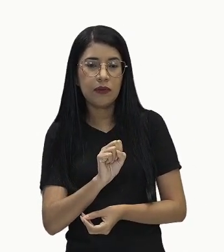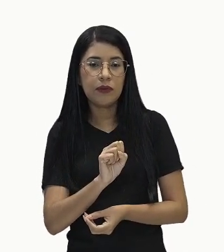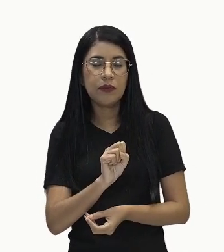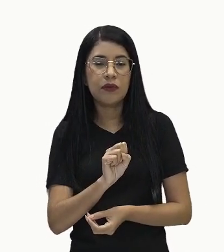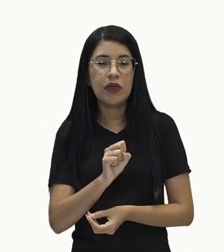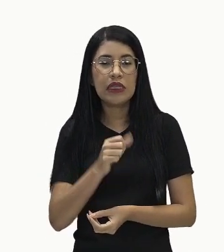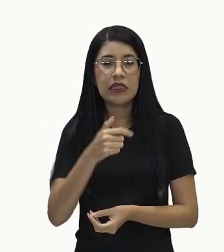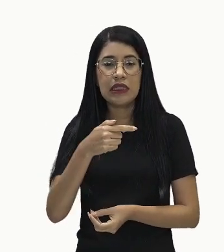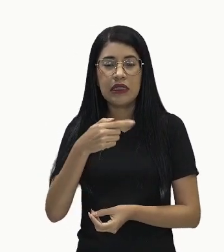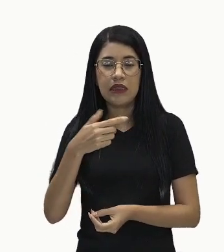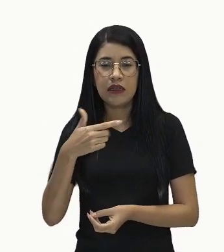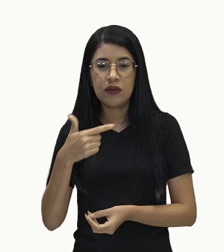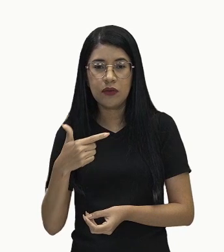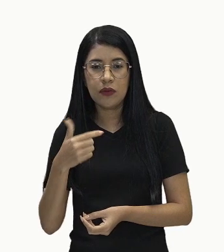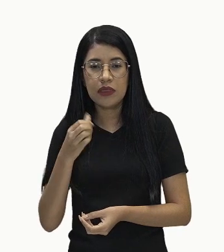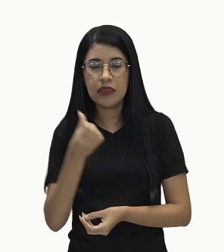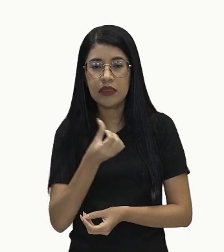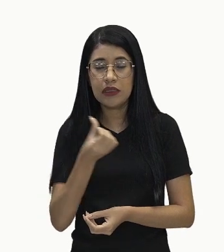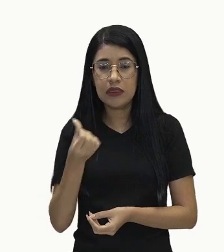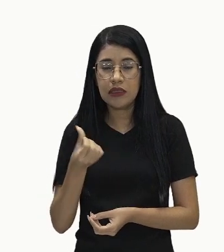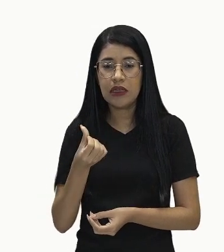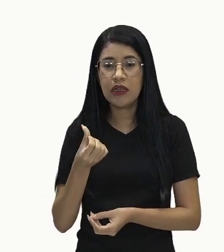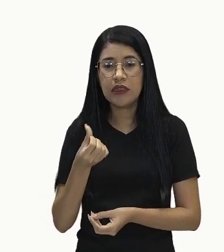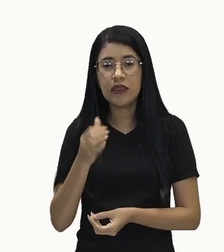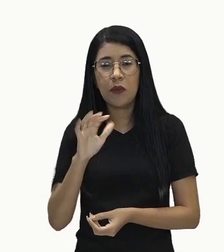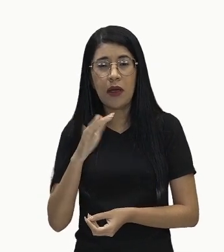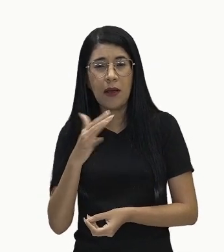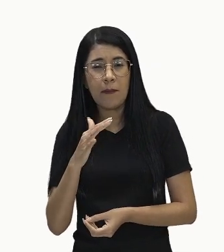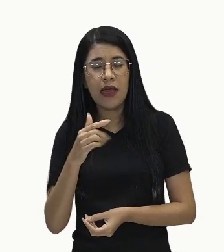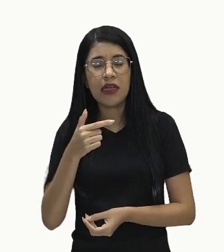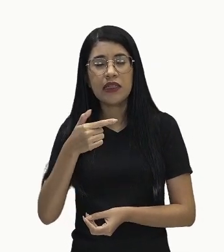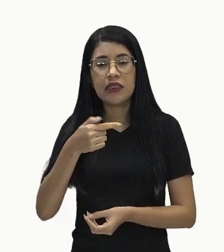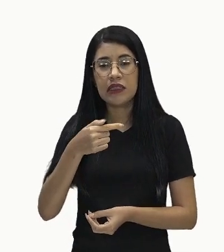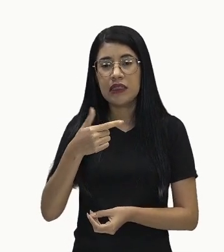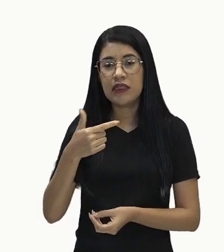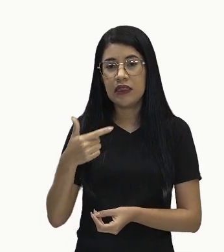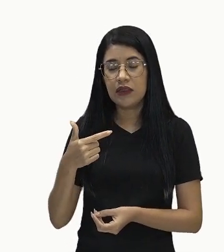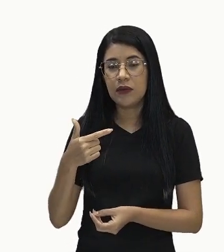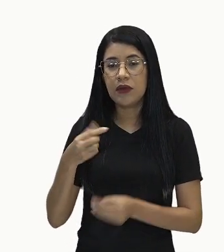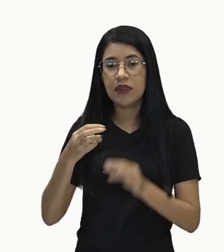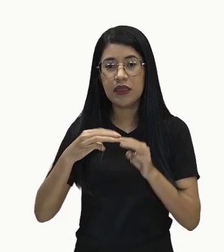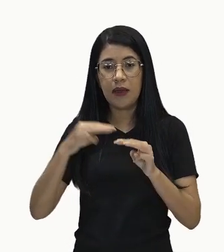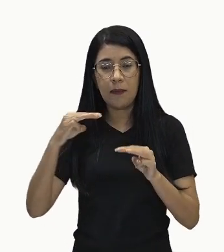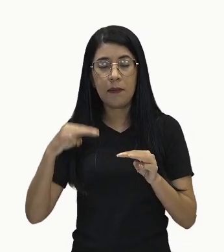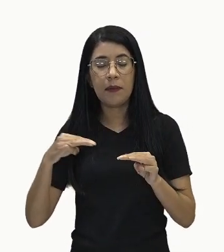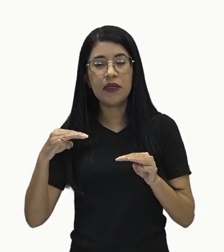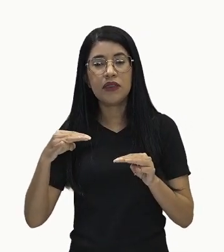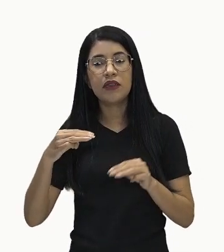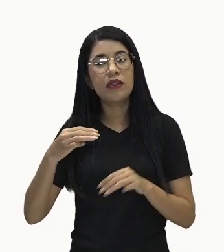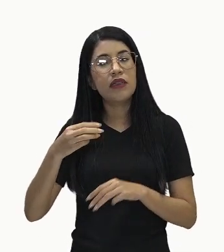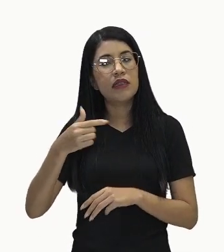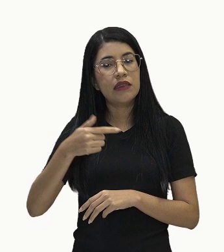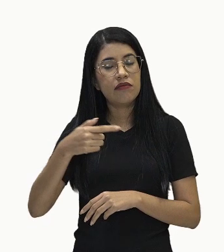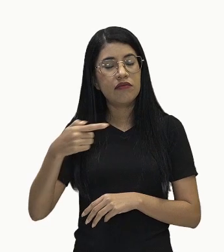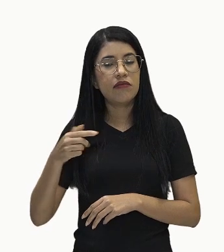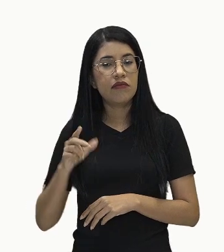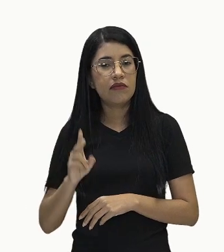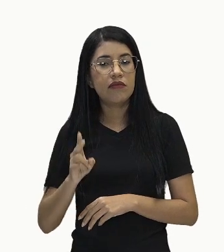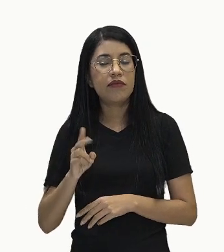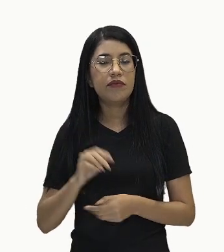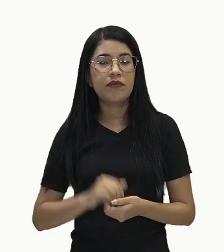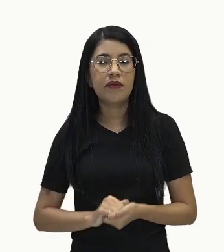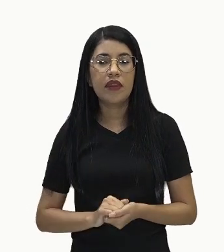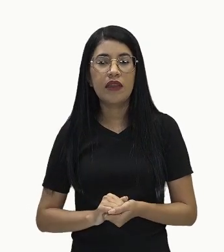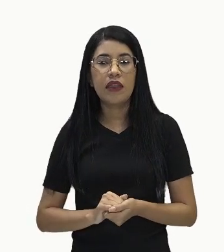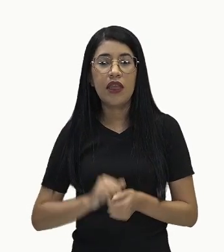atleta 1, né, 78 quilos na primeira pesagem, 72 na segunda, 66 na terceira. A